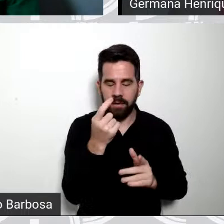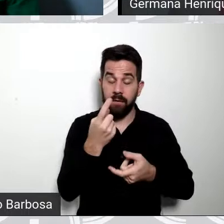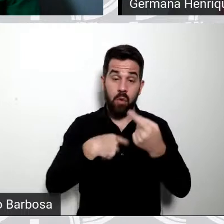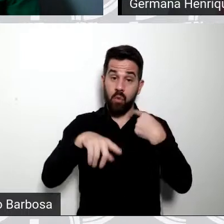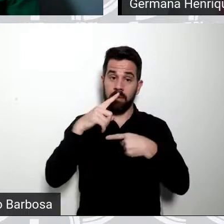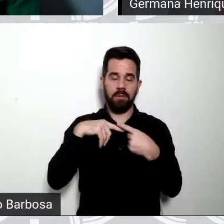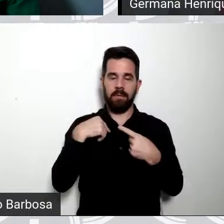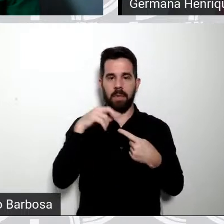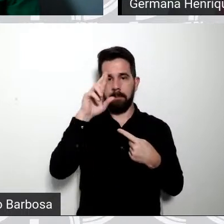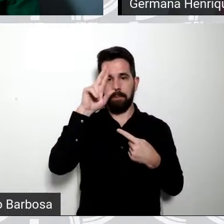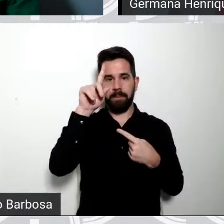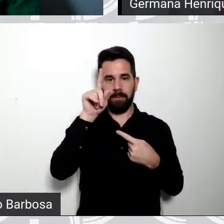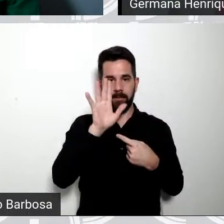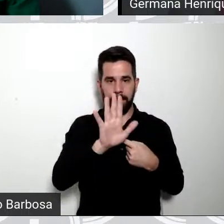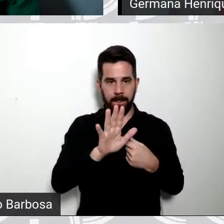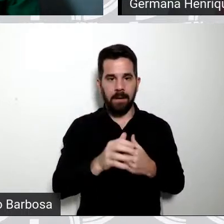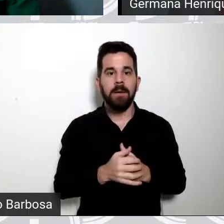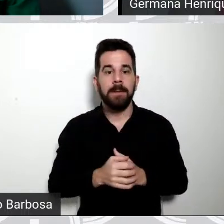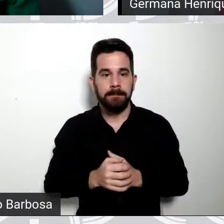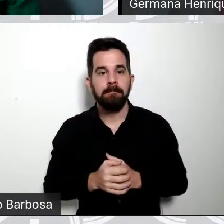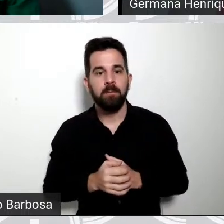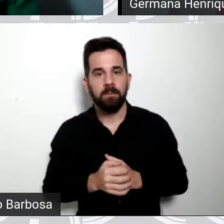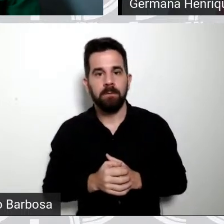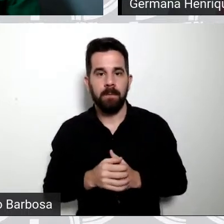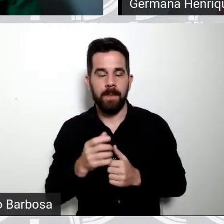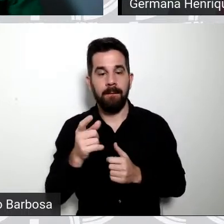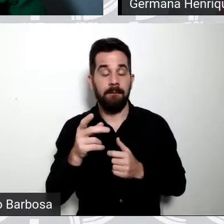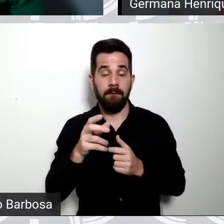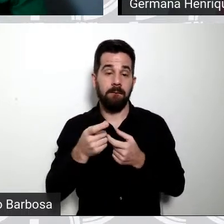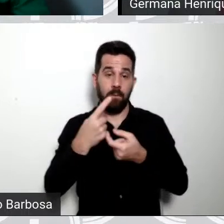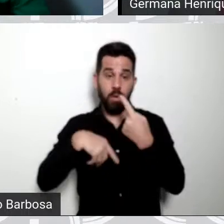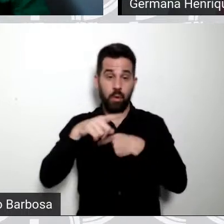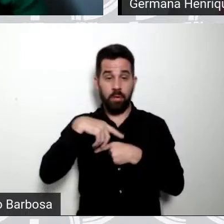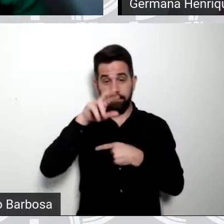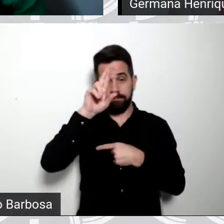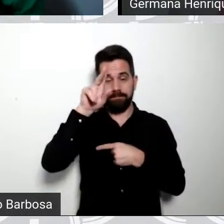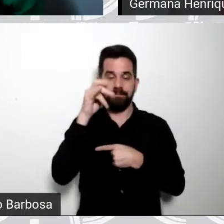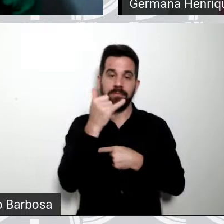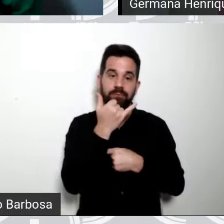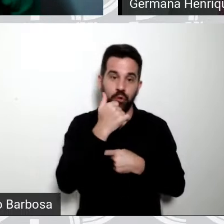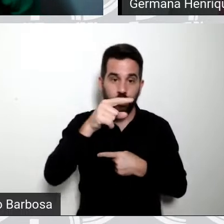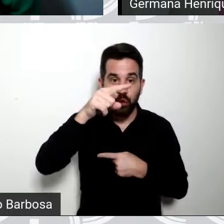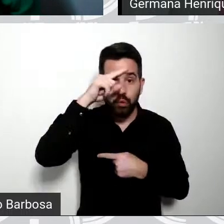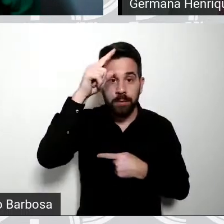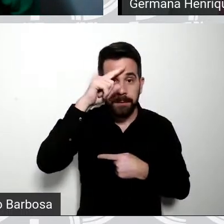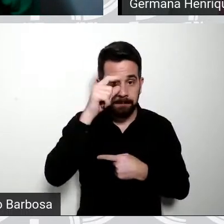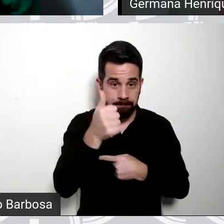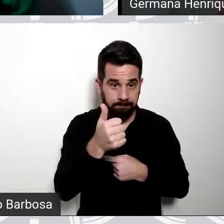tá? Para a interpretação, desculpa, Diego.